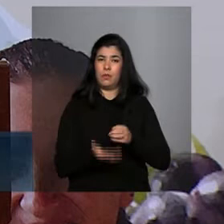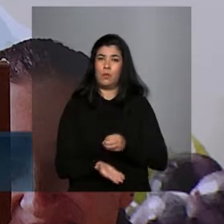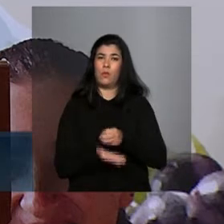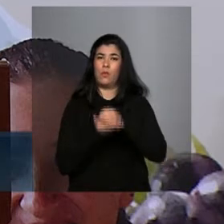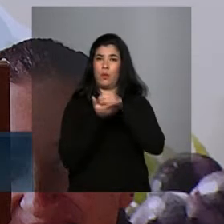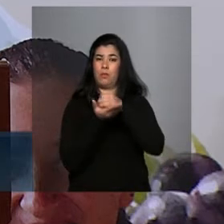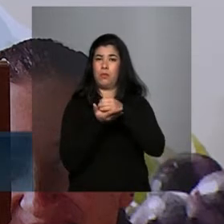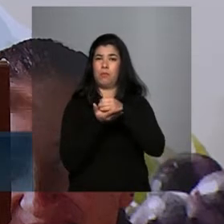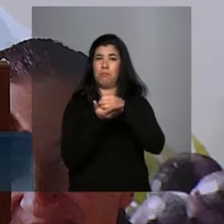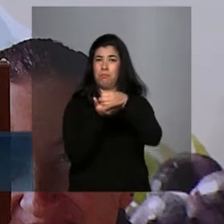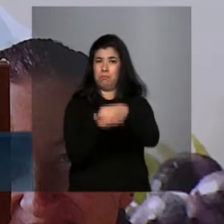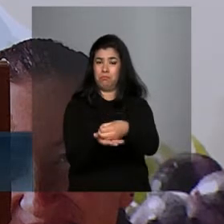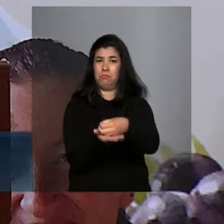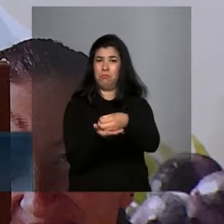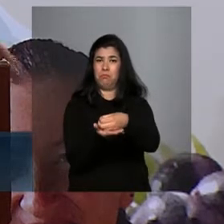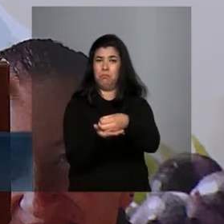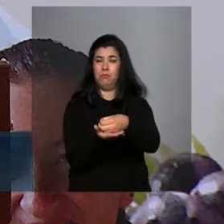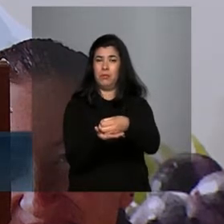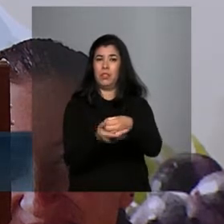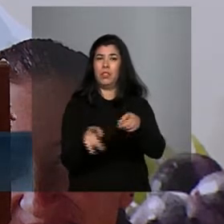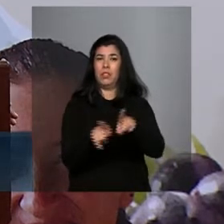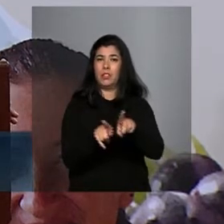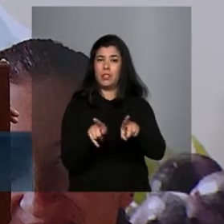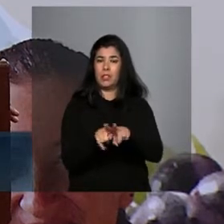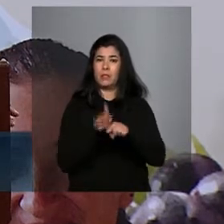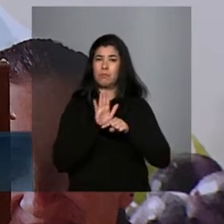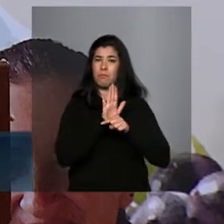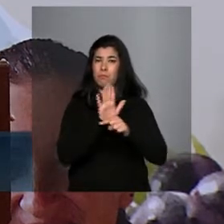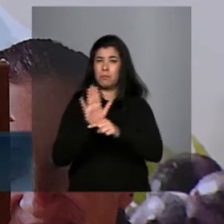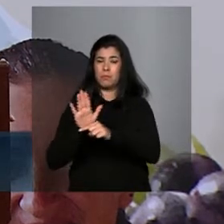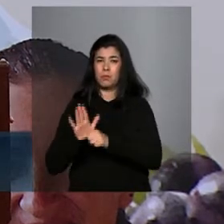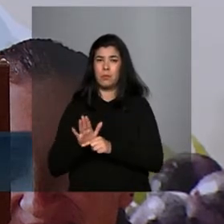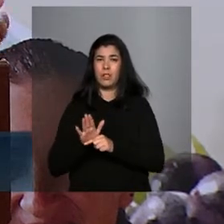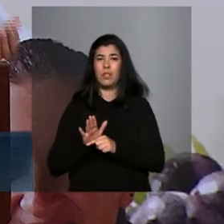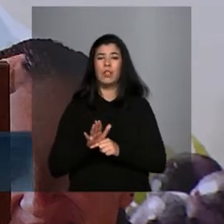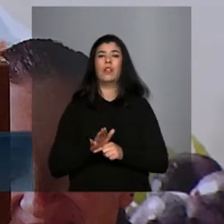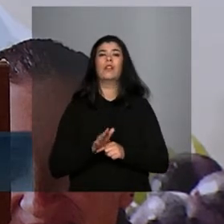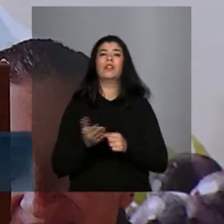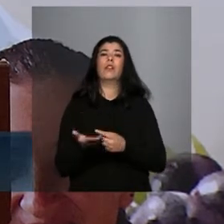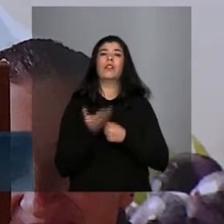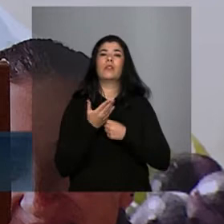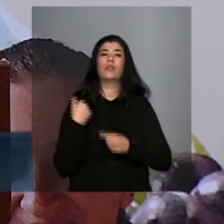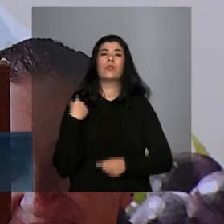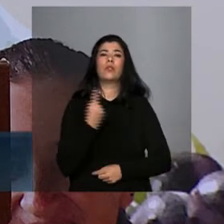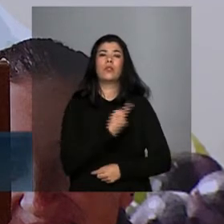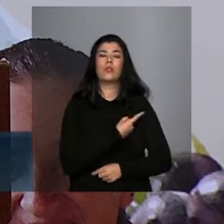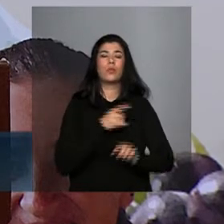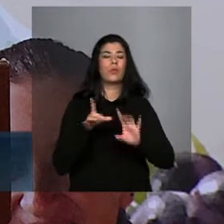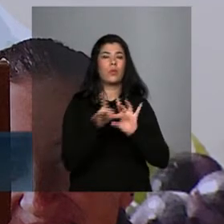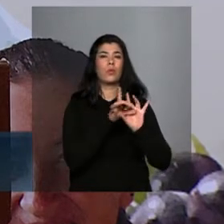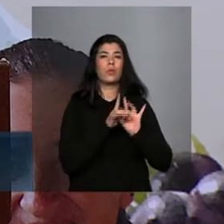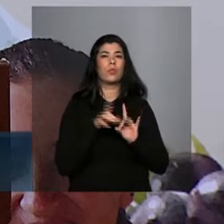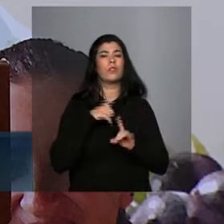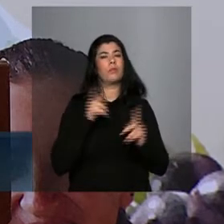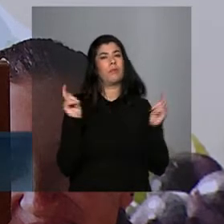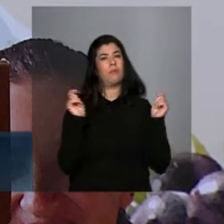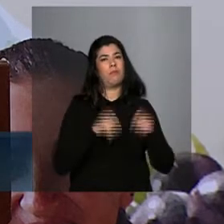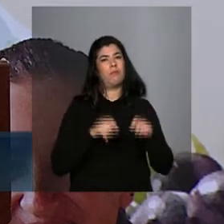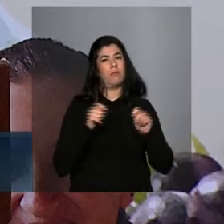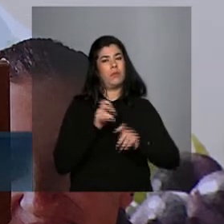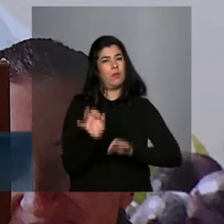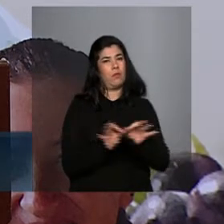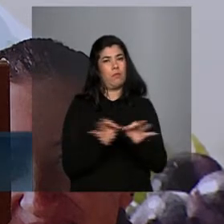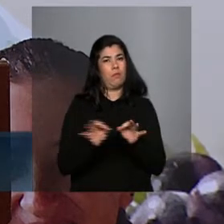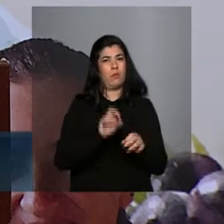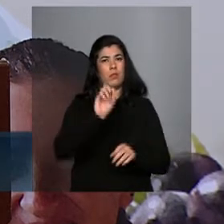suporte, dando o seu apoio, estendendo a sua mão, faz com que nós juntos sejamos capazes de, nesse